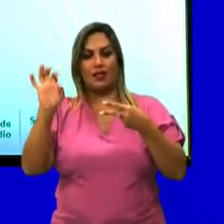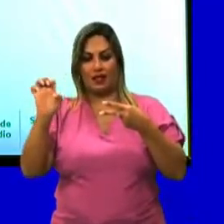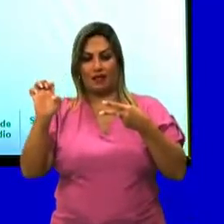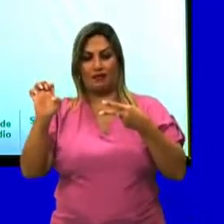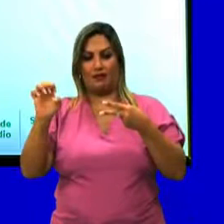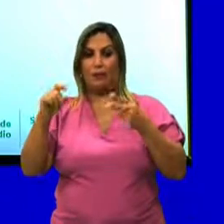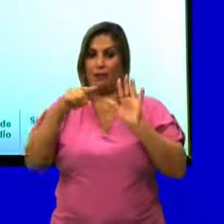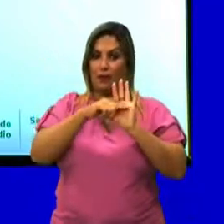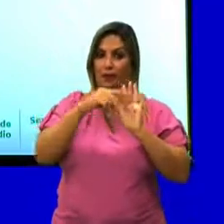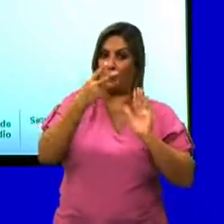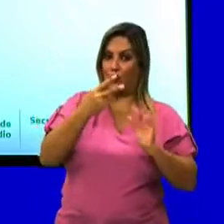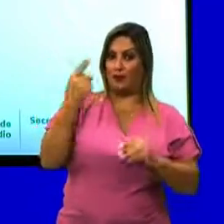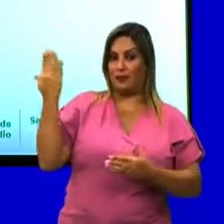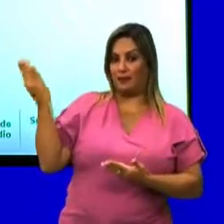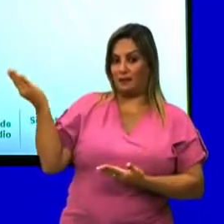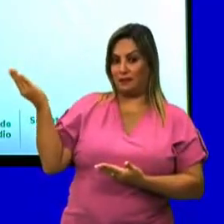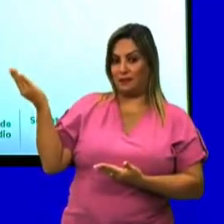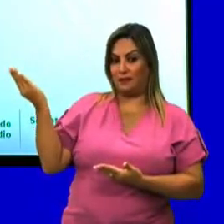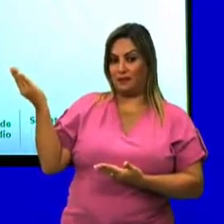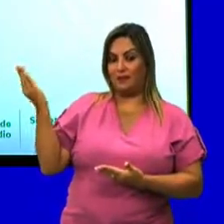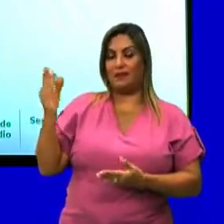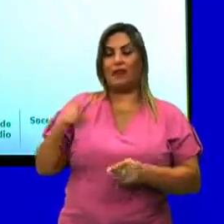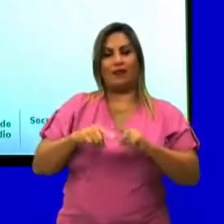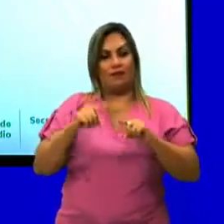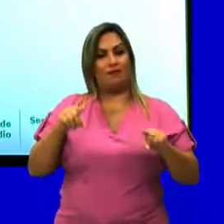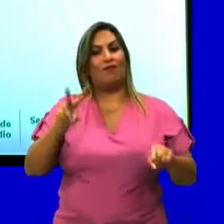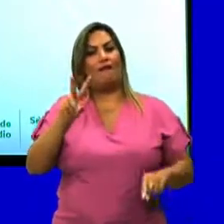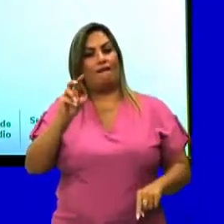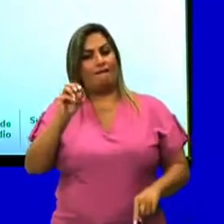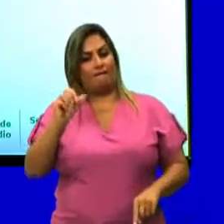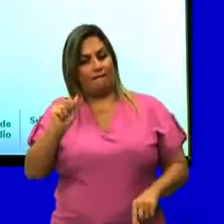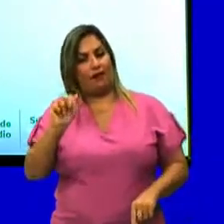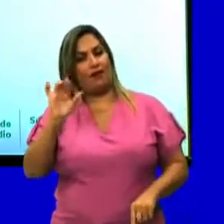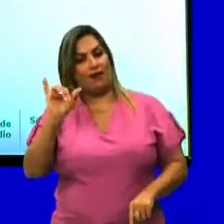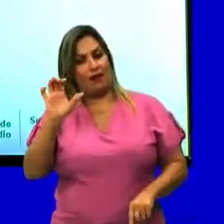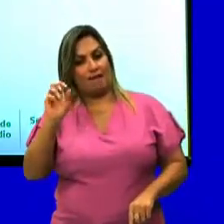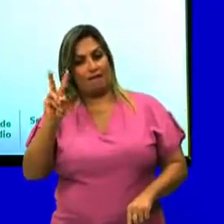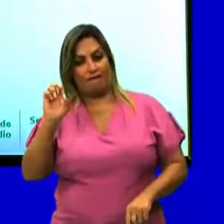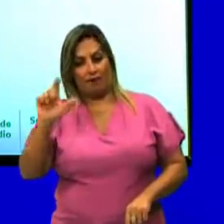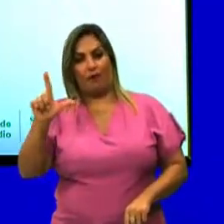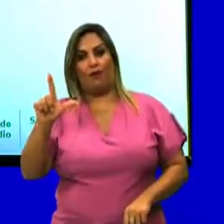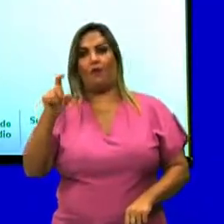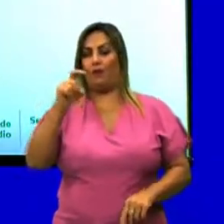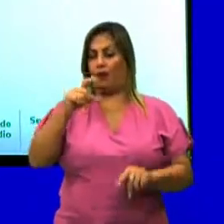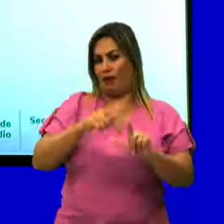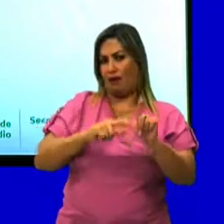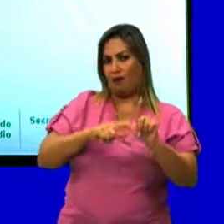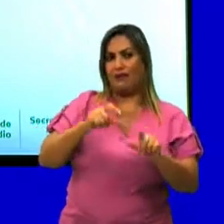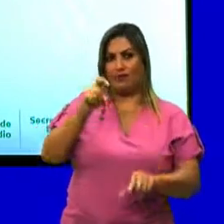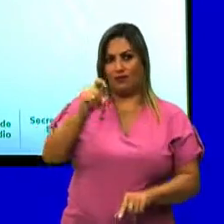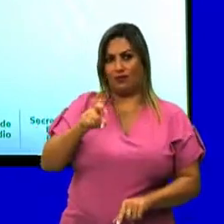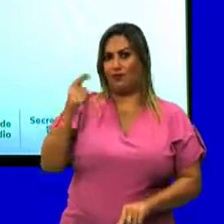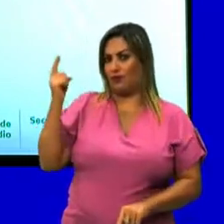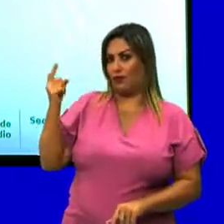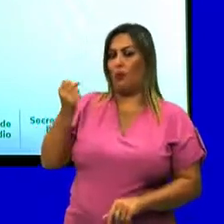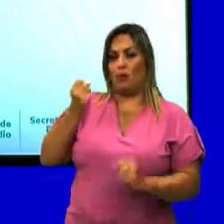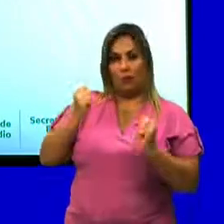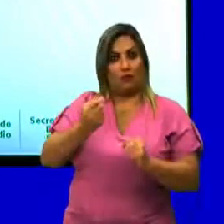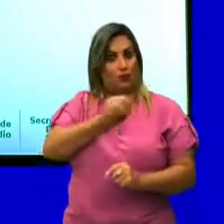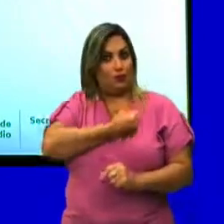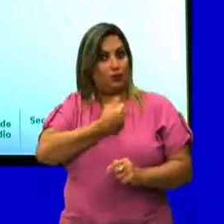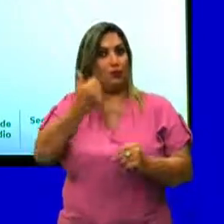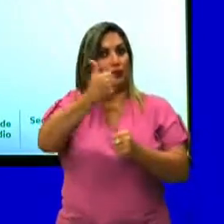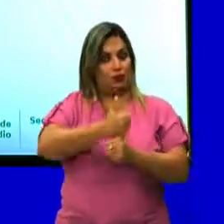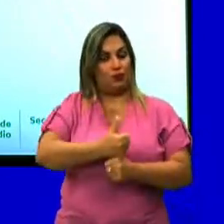coeficiente aqui é o menos 2 e a variável variável porque eu posso colocar valores no